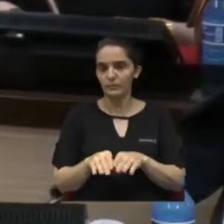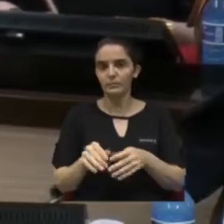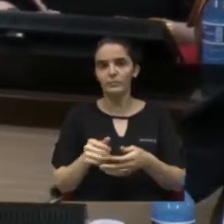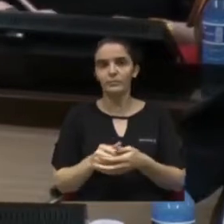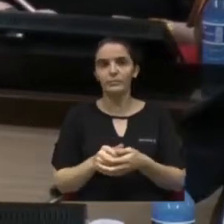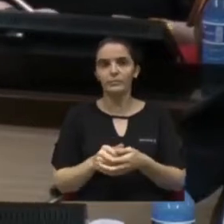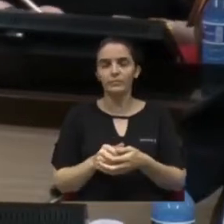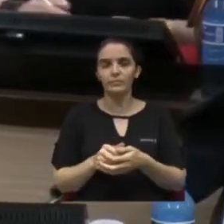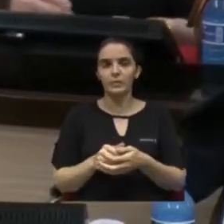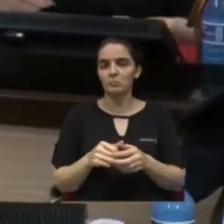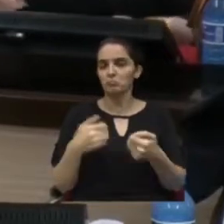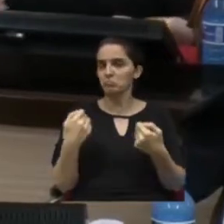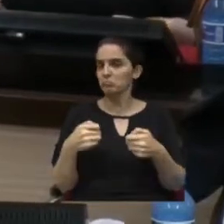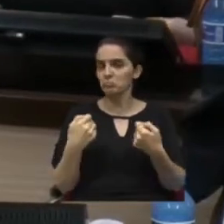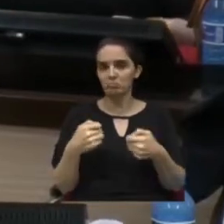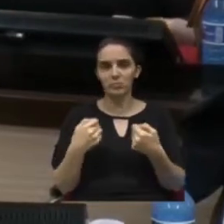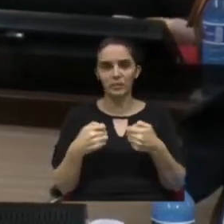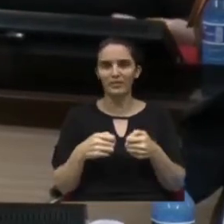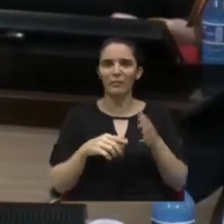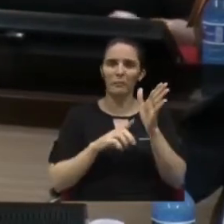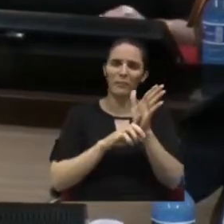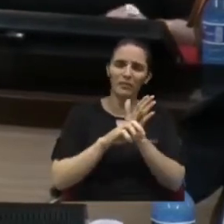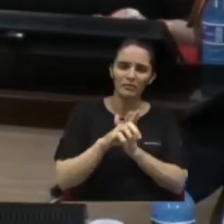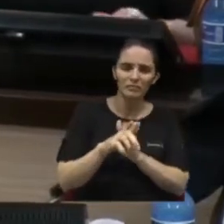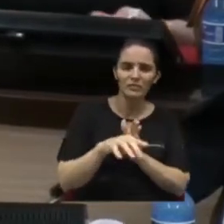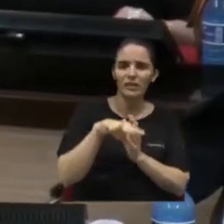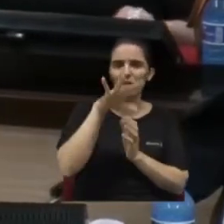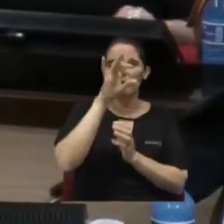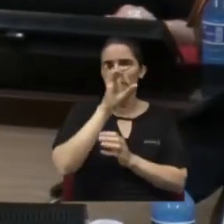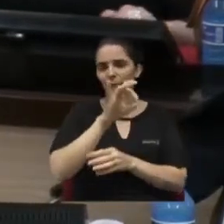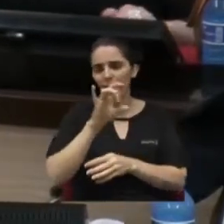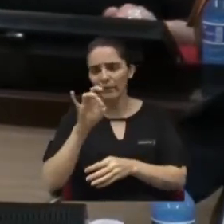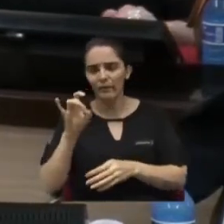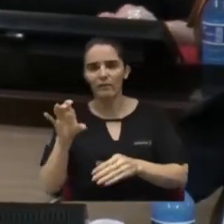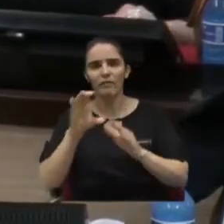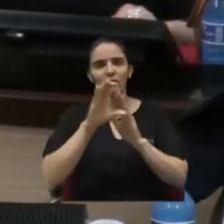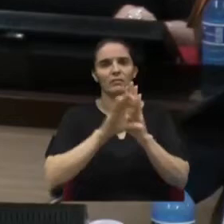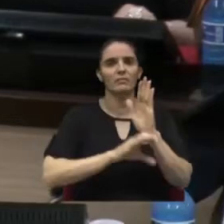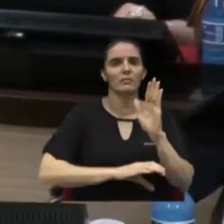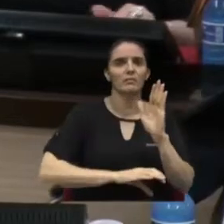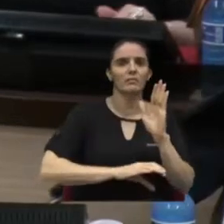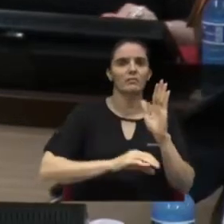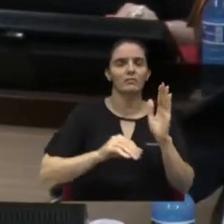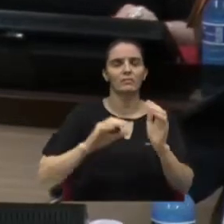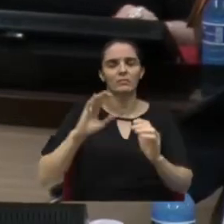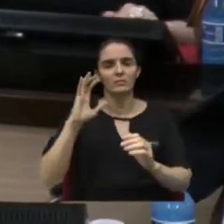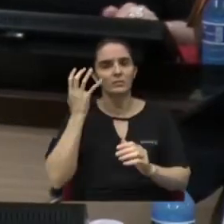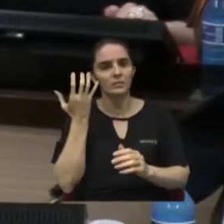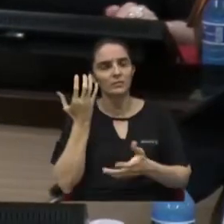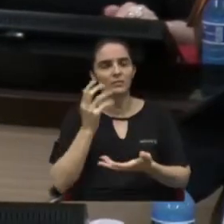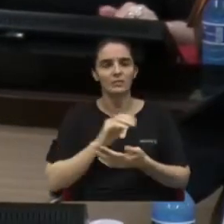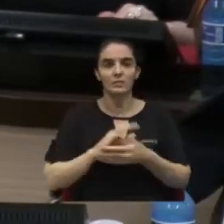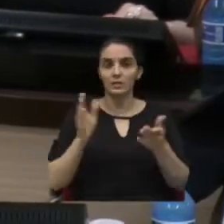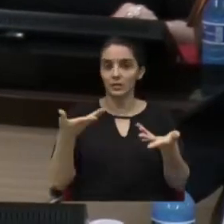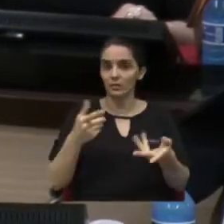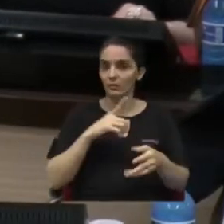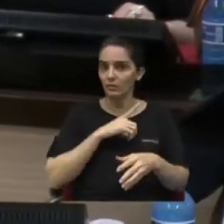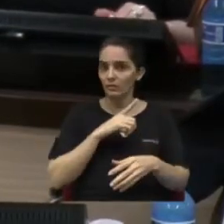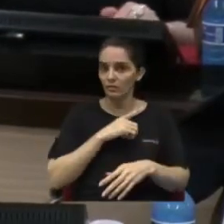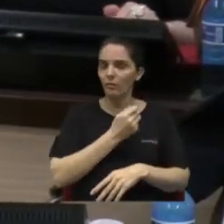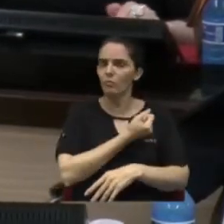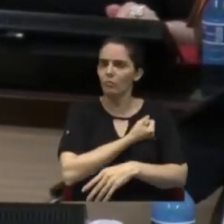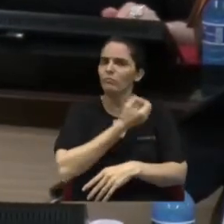que a gente não tenha que fazer um requerimento para cada concurso público que está em vigência. Nós temos hoje um